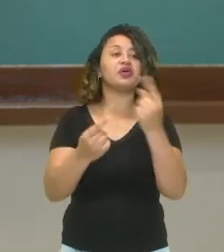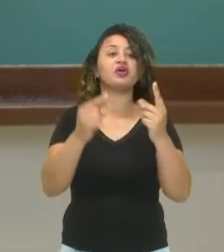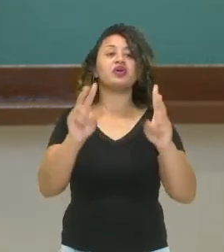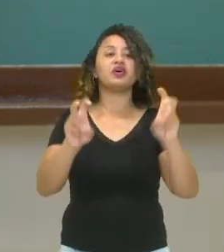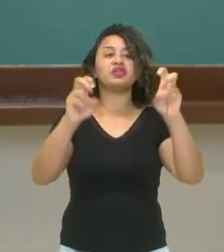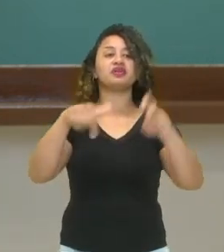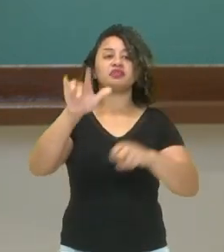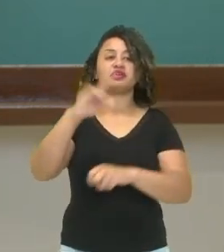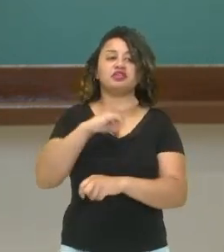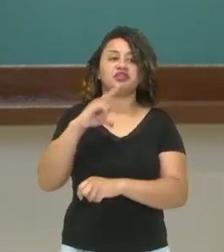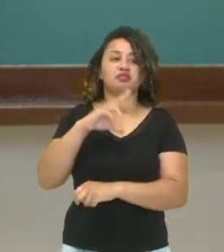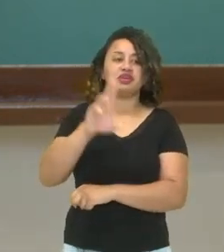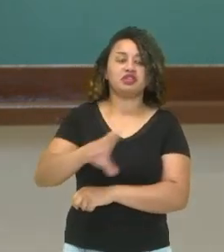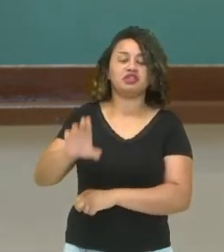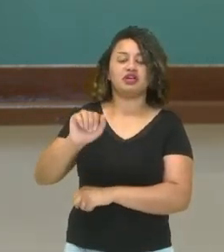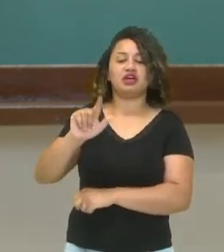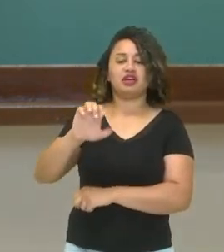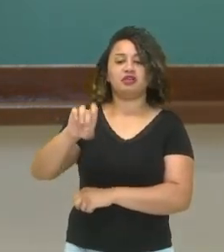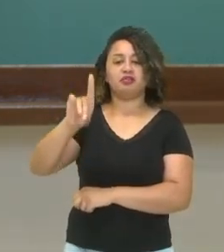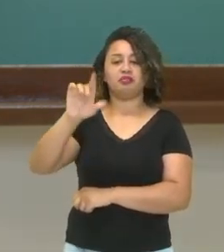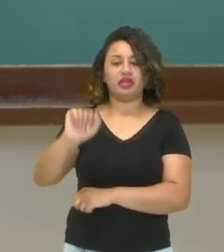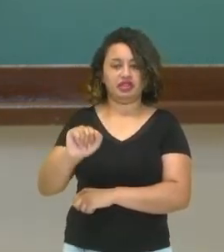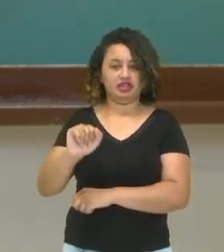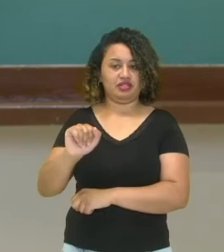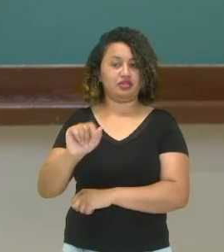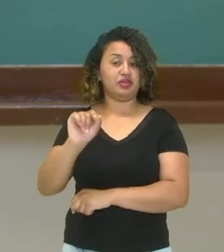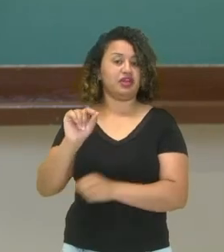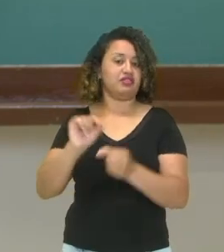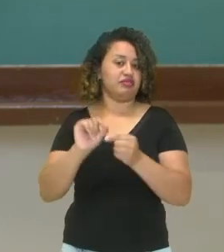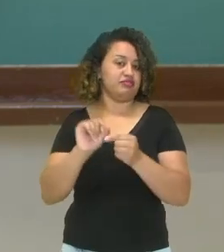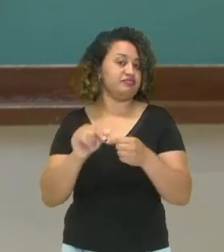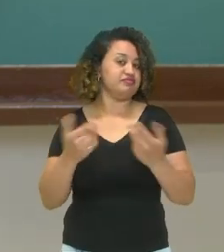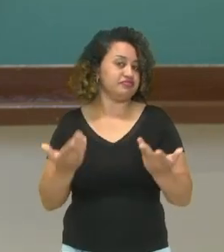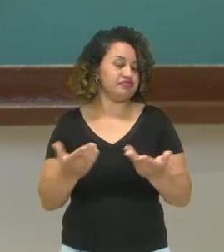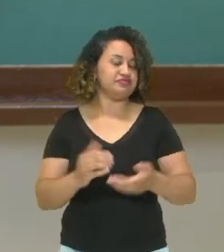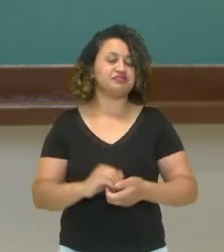recorrente utilizada em trabalhos de Almeida Júnior. Já voltamos.